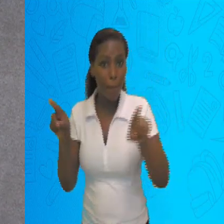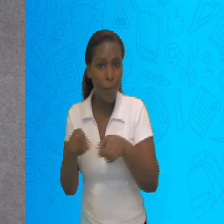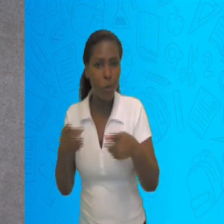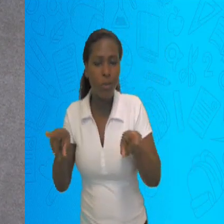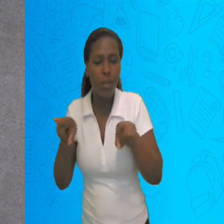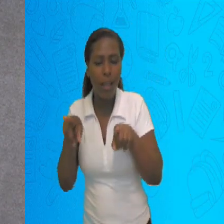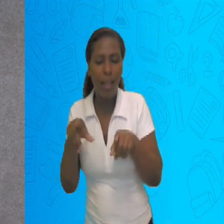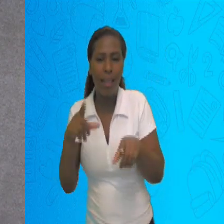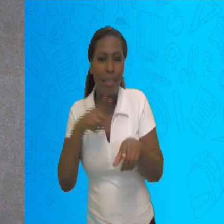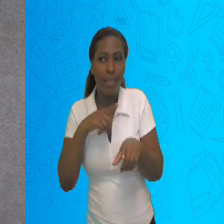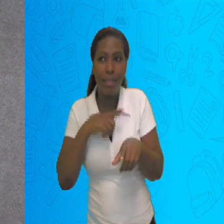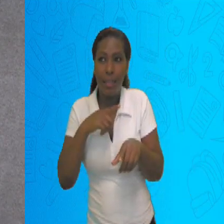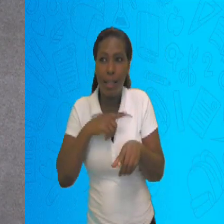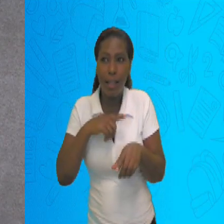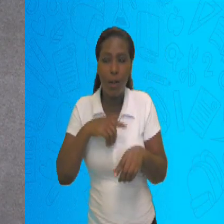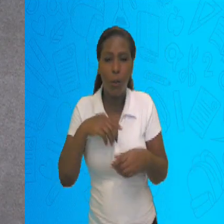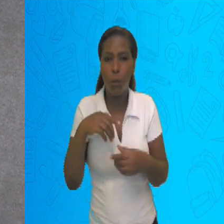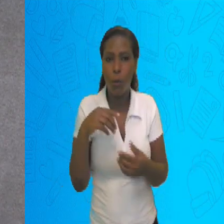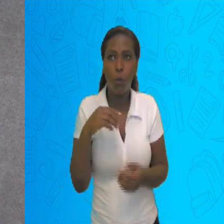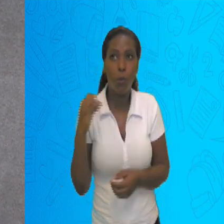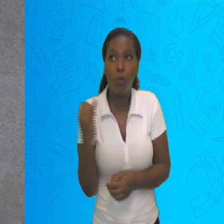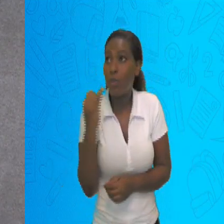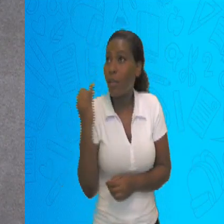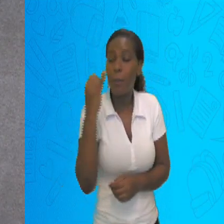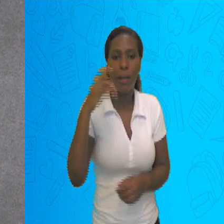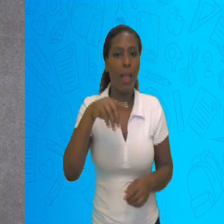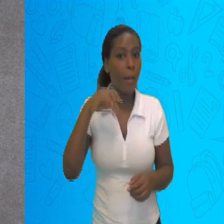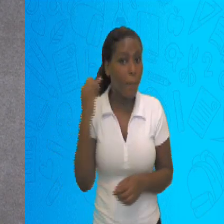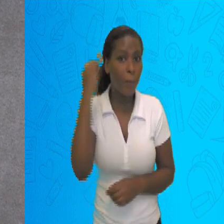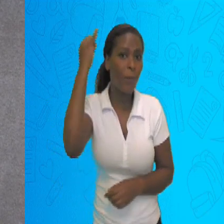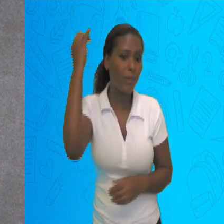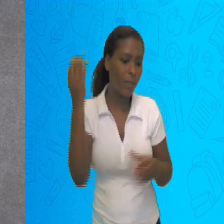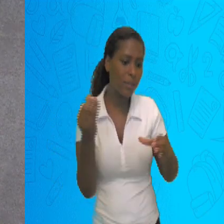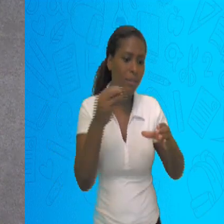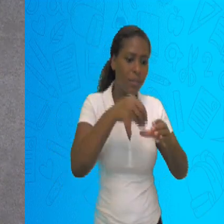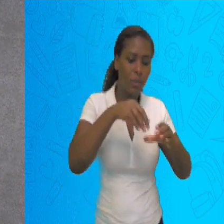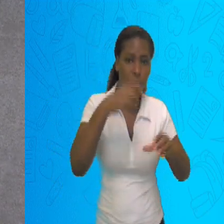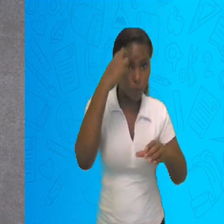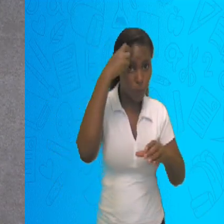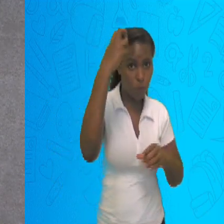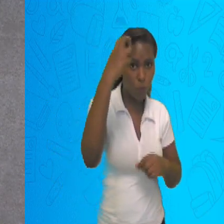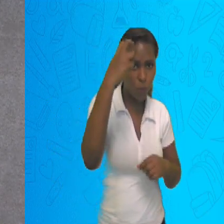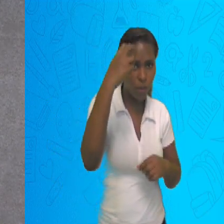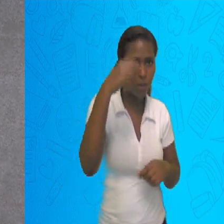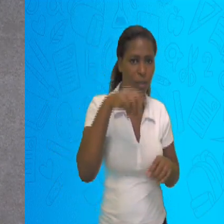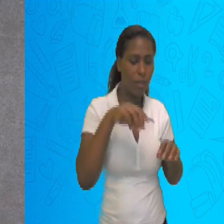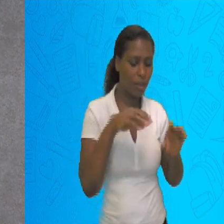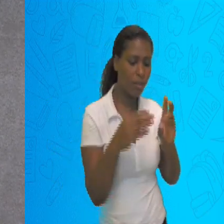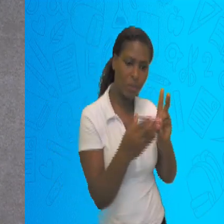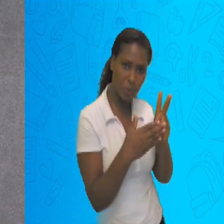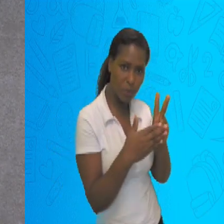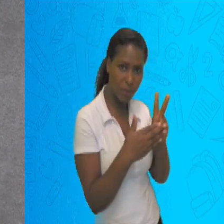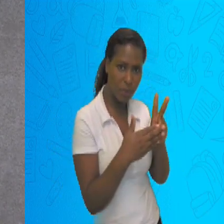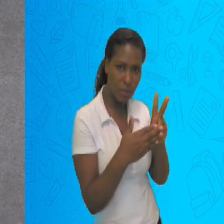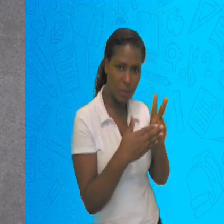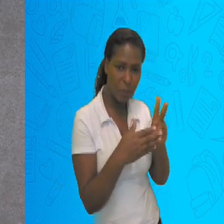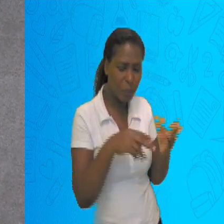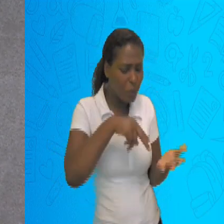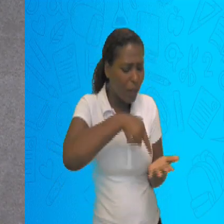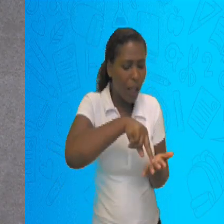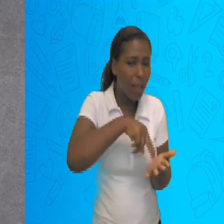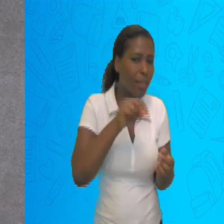muito importante dentro da cultura indígena. Geralmente a dança é realizada em rituais e